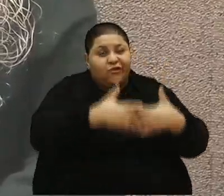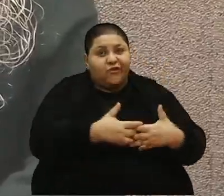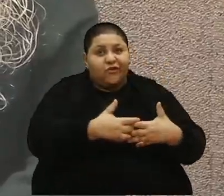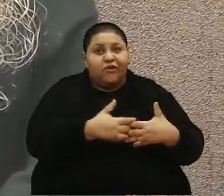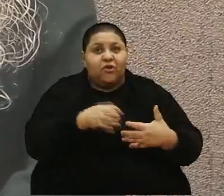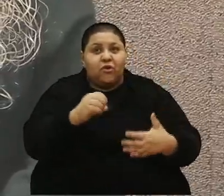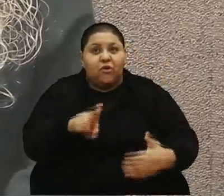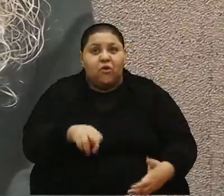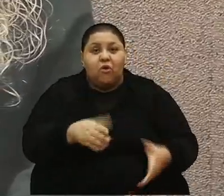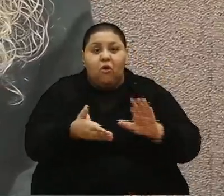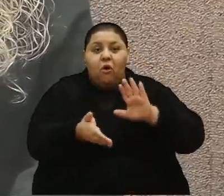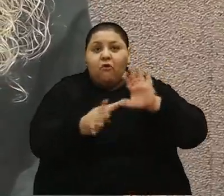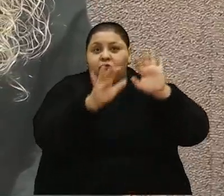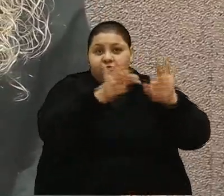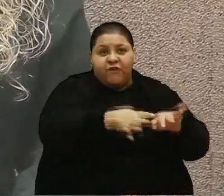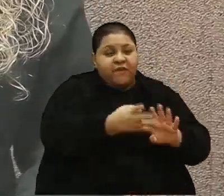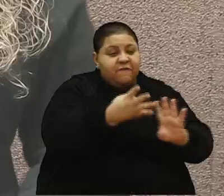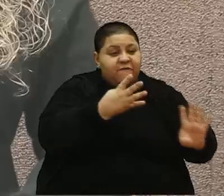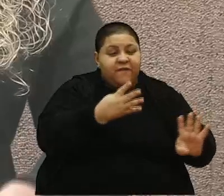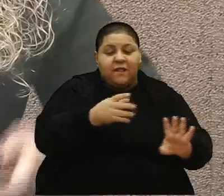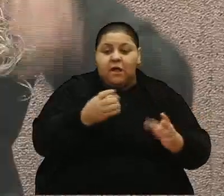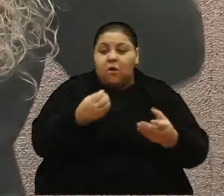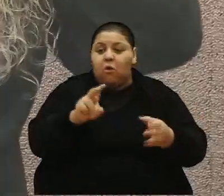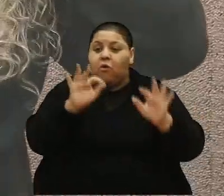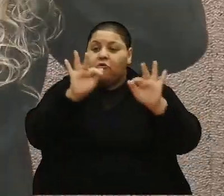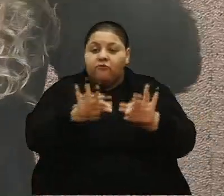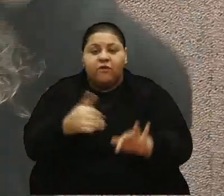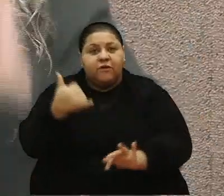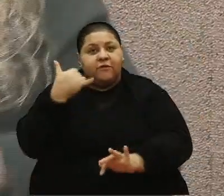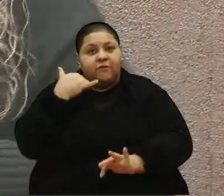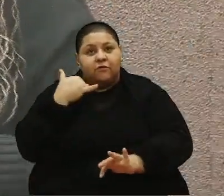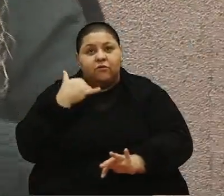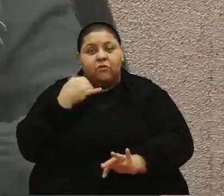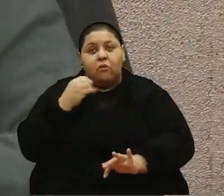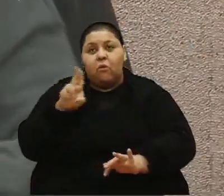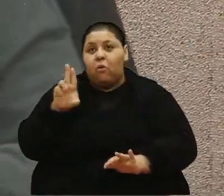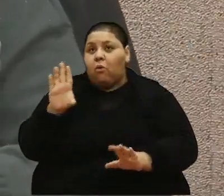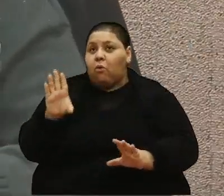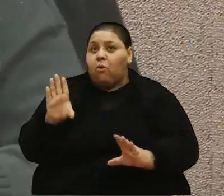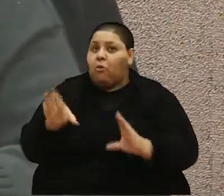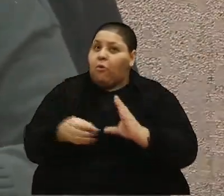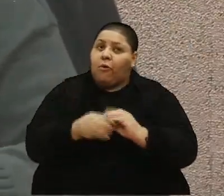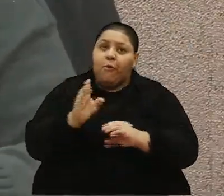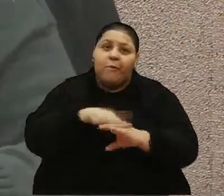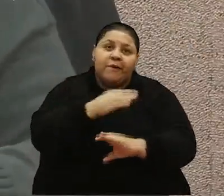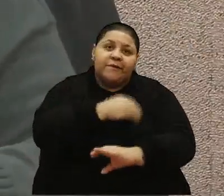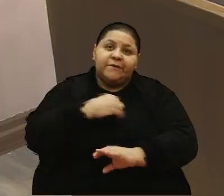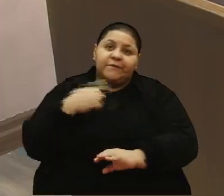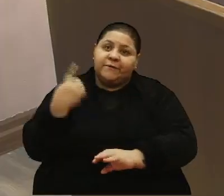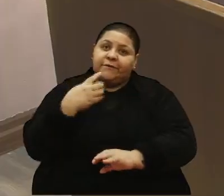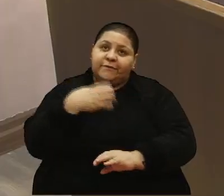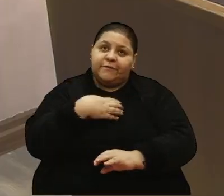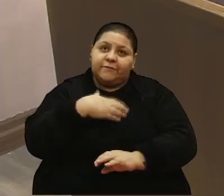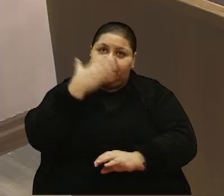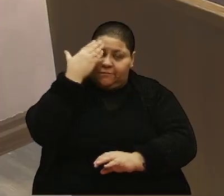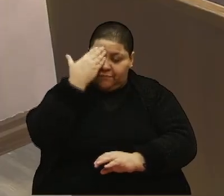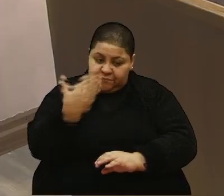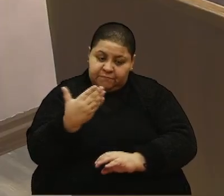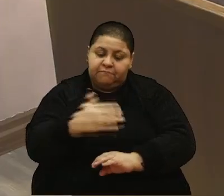ou elimina a fila ou elimina o telefone. Aí, ou coloca mais médico. Perfeito. É a única maneira. Obrigado. Muito obrigado, vereador